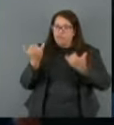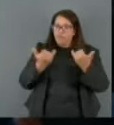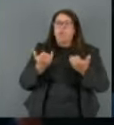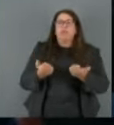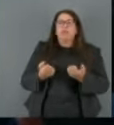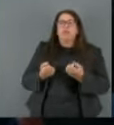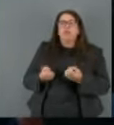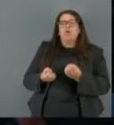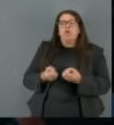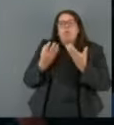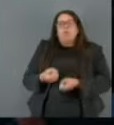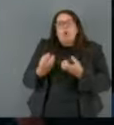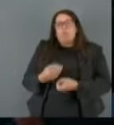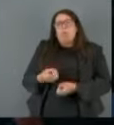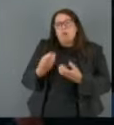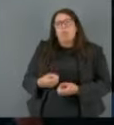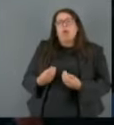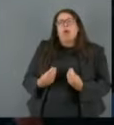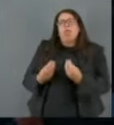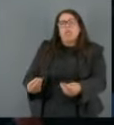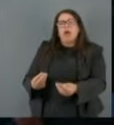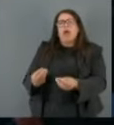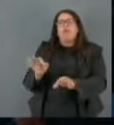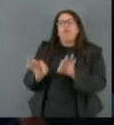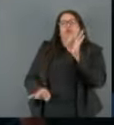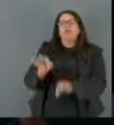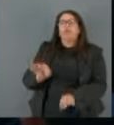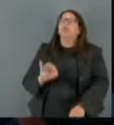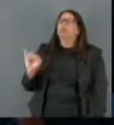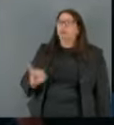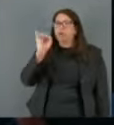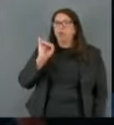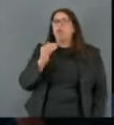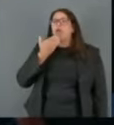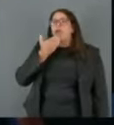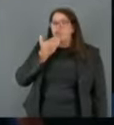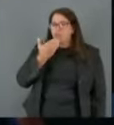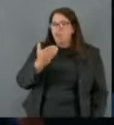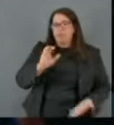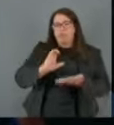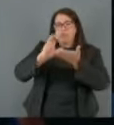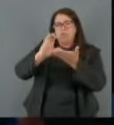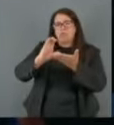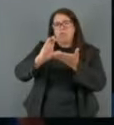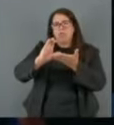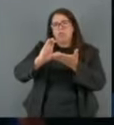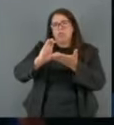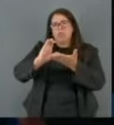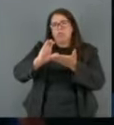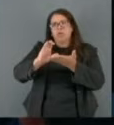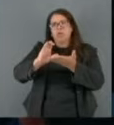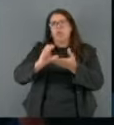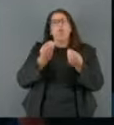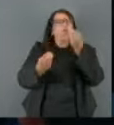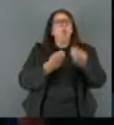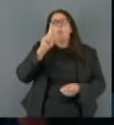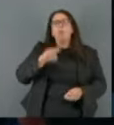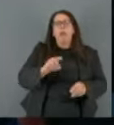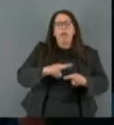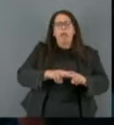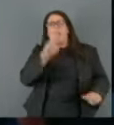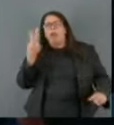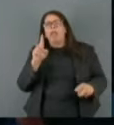vou fazer um levantamento, senador Moro, junto com o CNJ, para verificar a qualidade destas eventuais liberações e se tiver